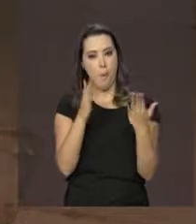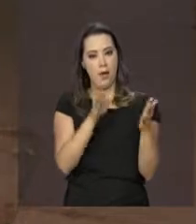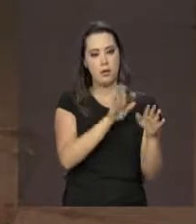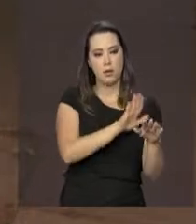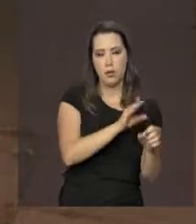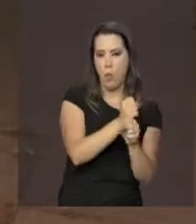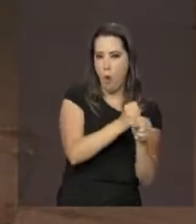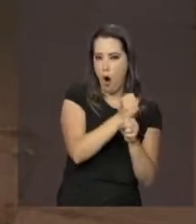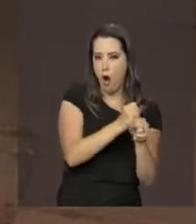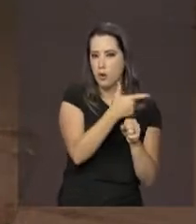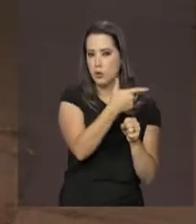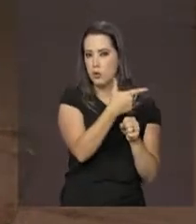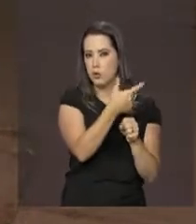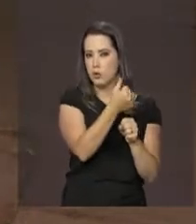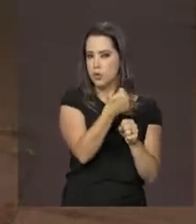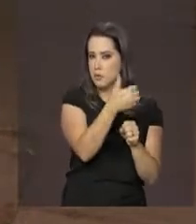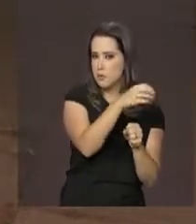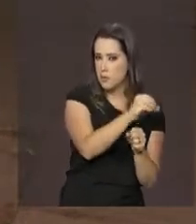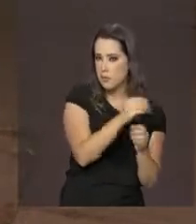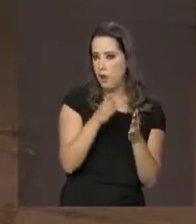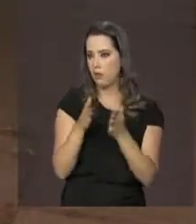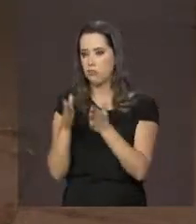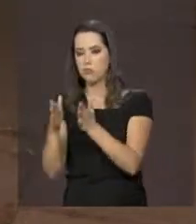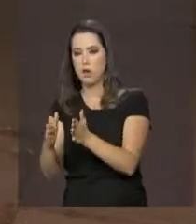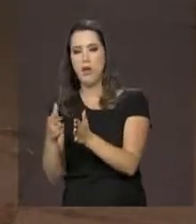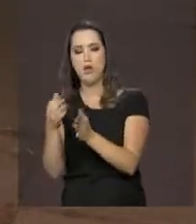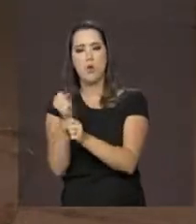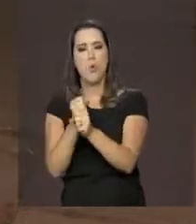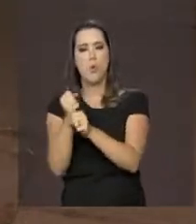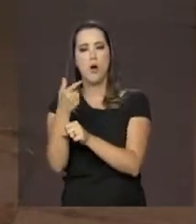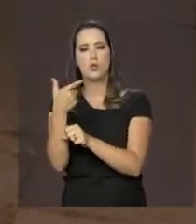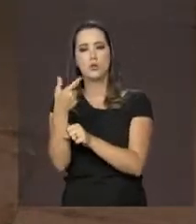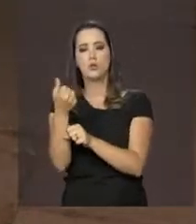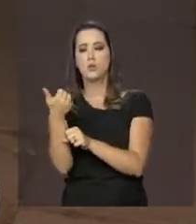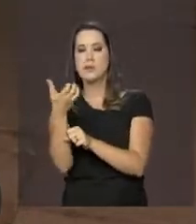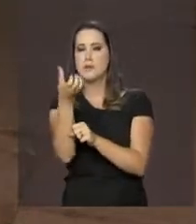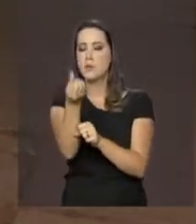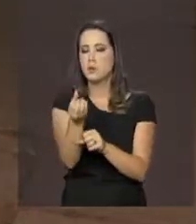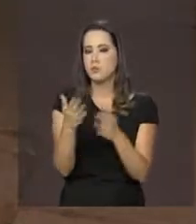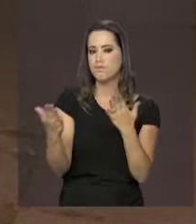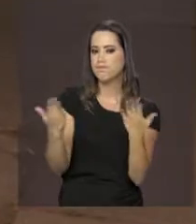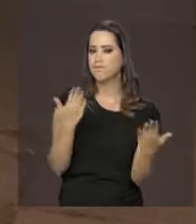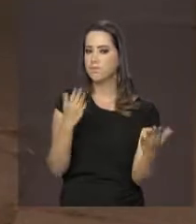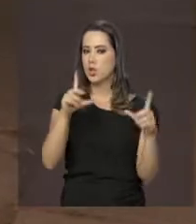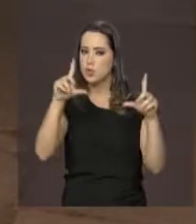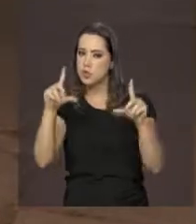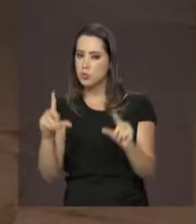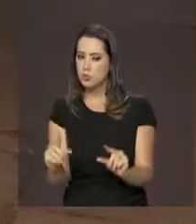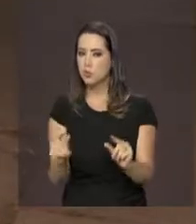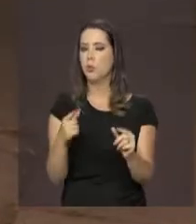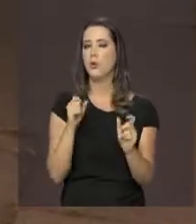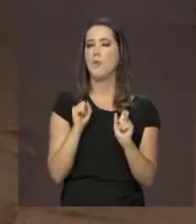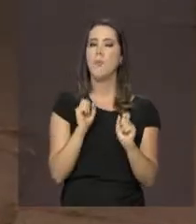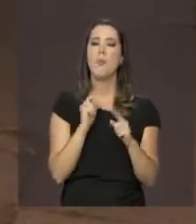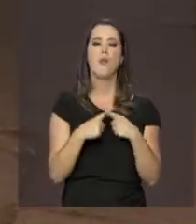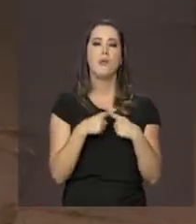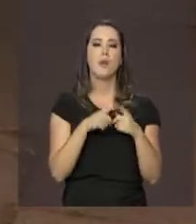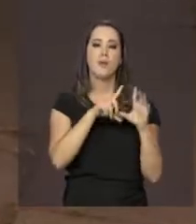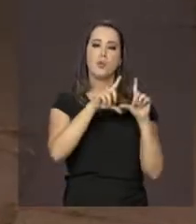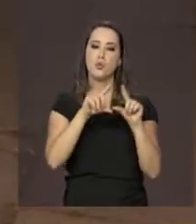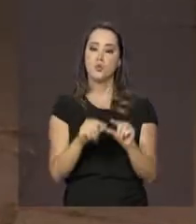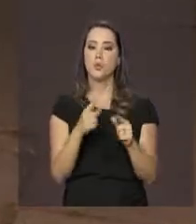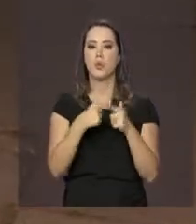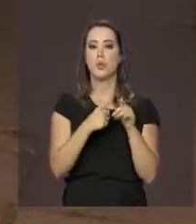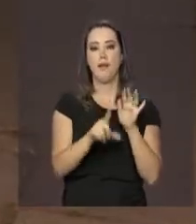relação a icon aumento na fiscalização e também com avanços na legislação que inclui aí a gente lembra a lei seca que